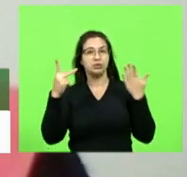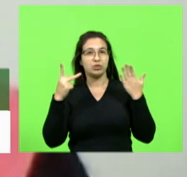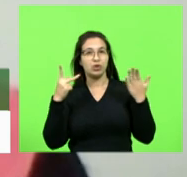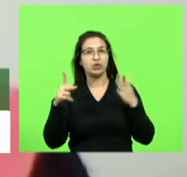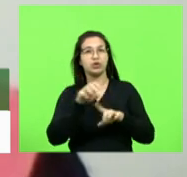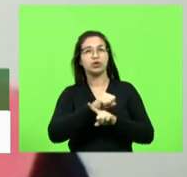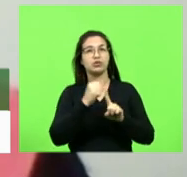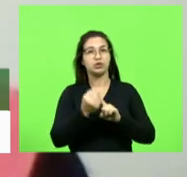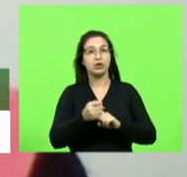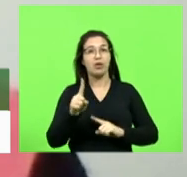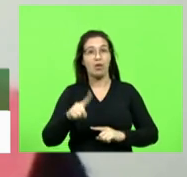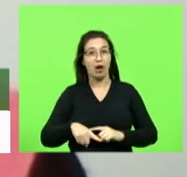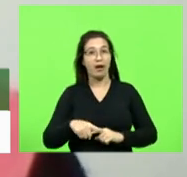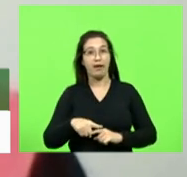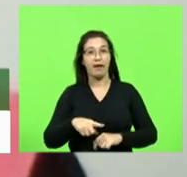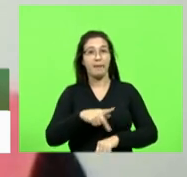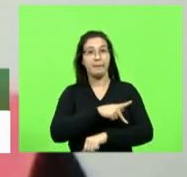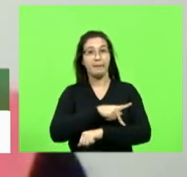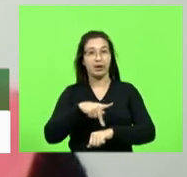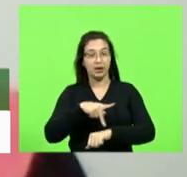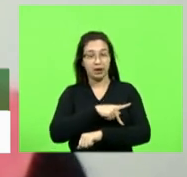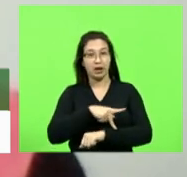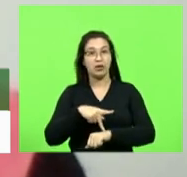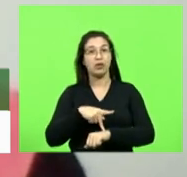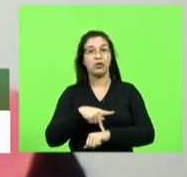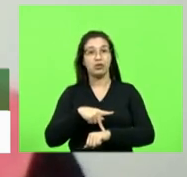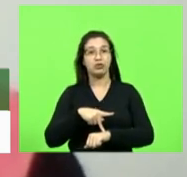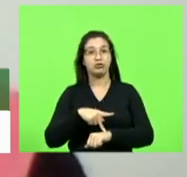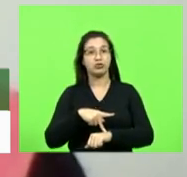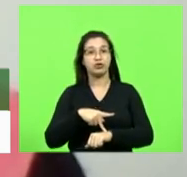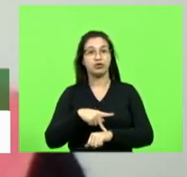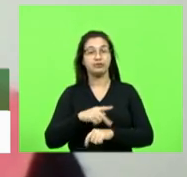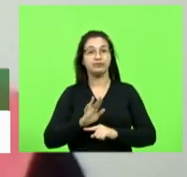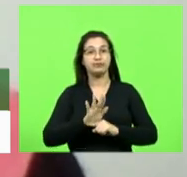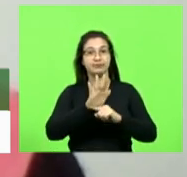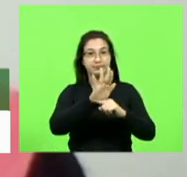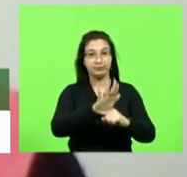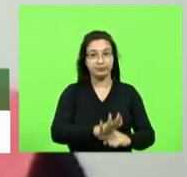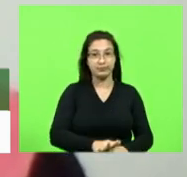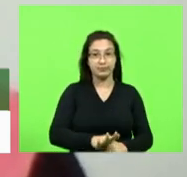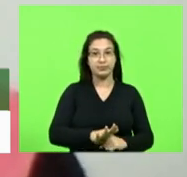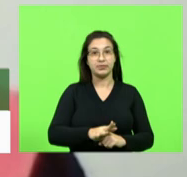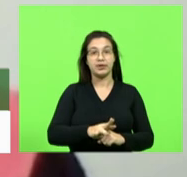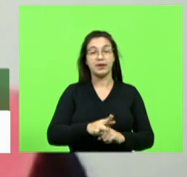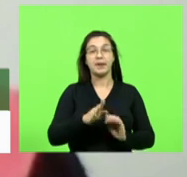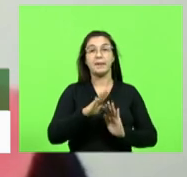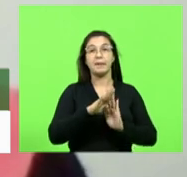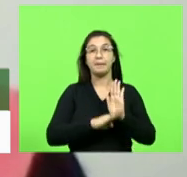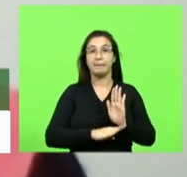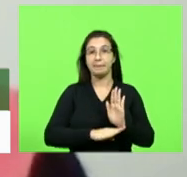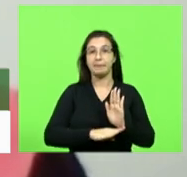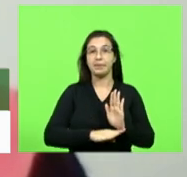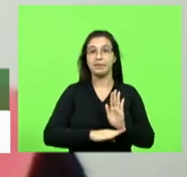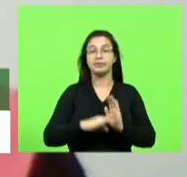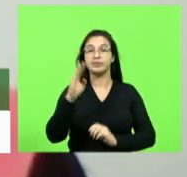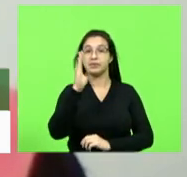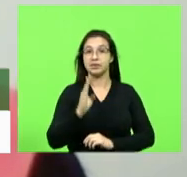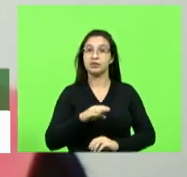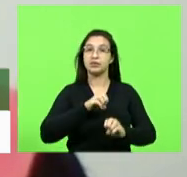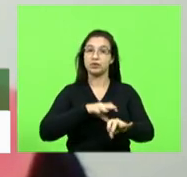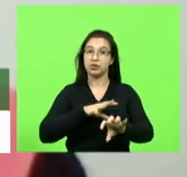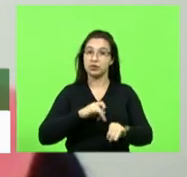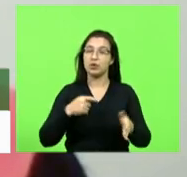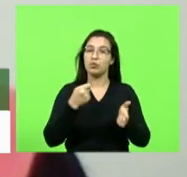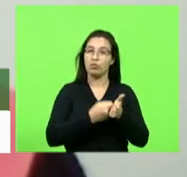apoio prático-pedagógico para a implementação do Plano Nacional e Estadual de Educação e na luta por